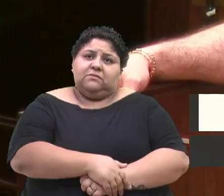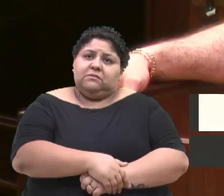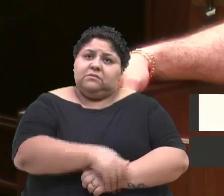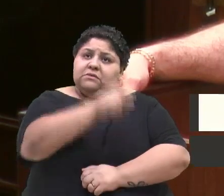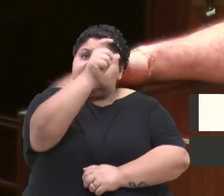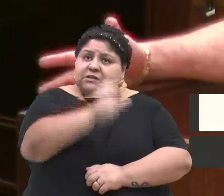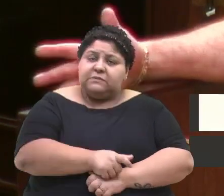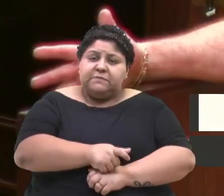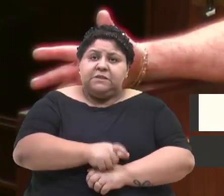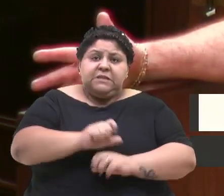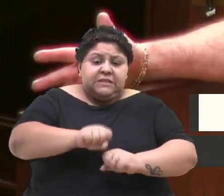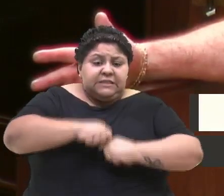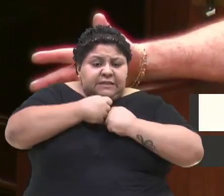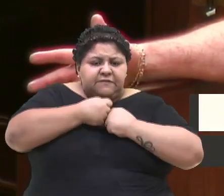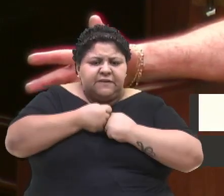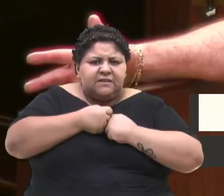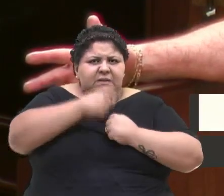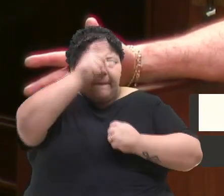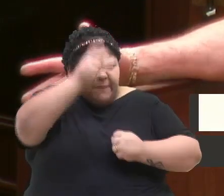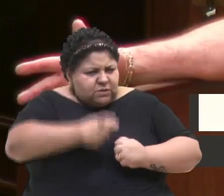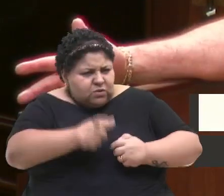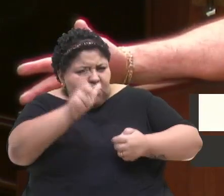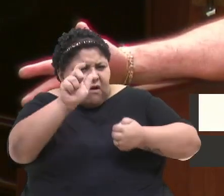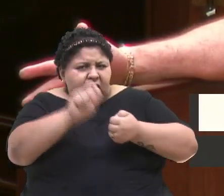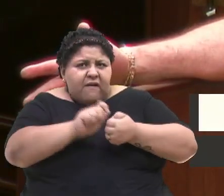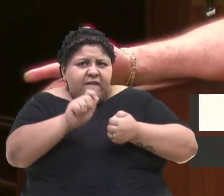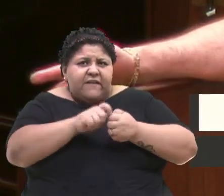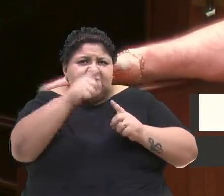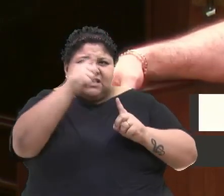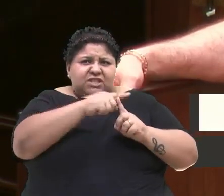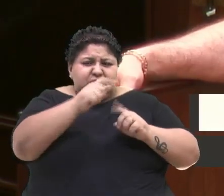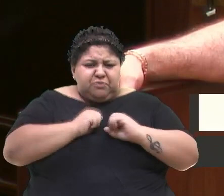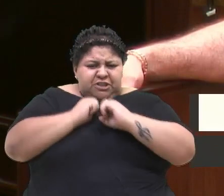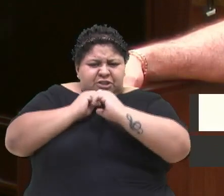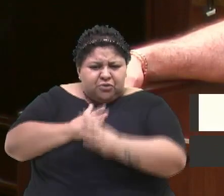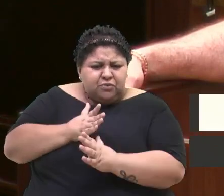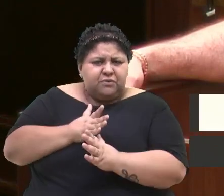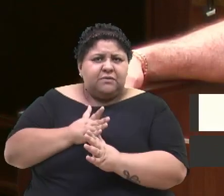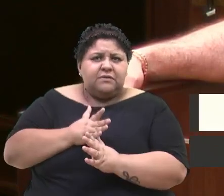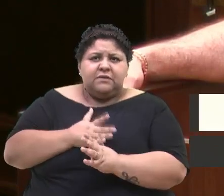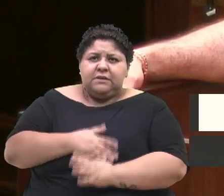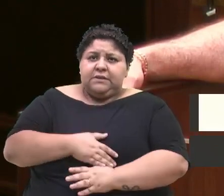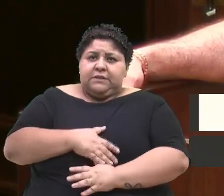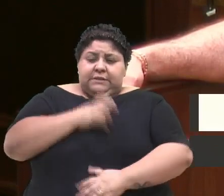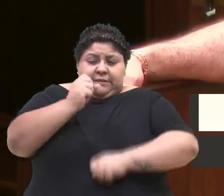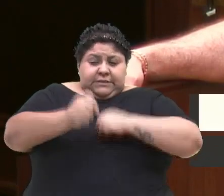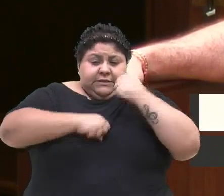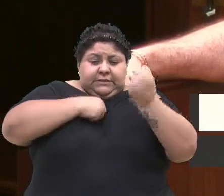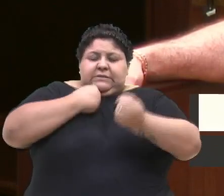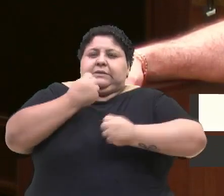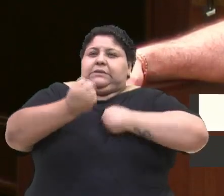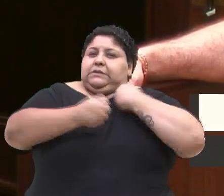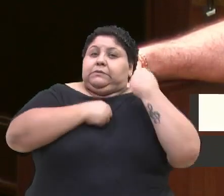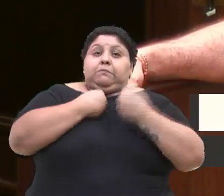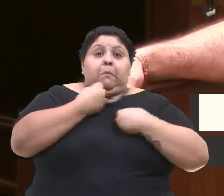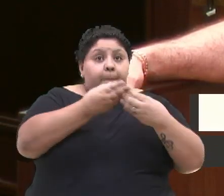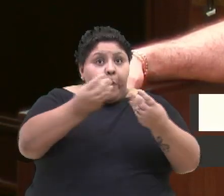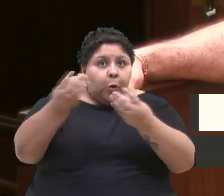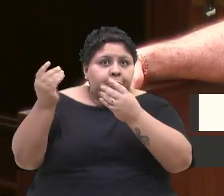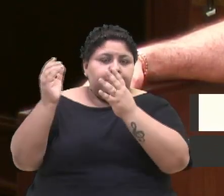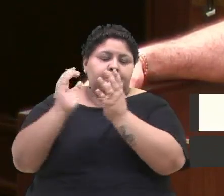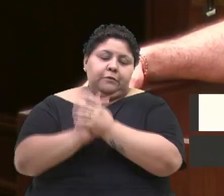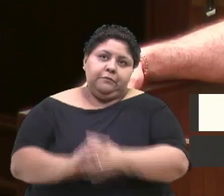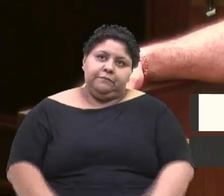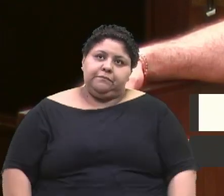que defendem essa pessoa que faz esse tipo de atitude, que é revoltante. Revoltante mesmo.